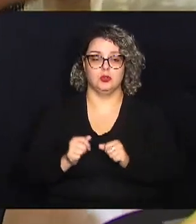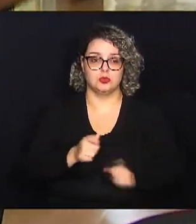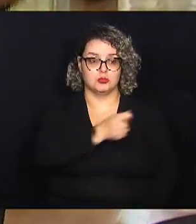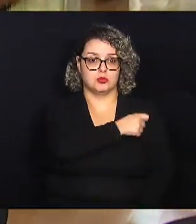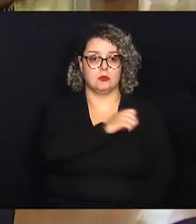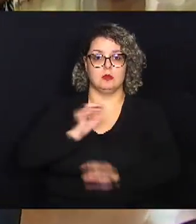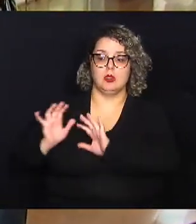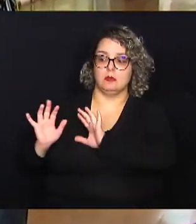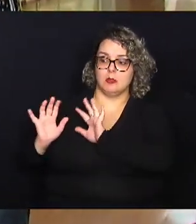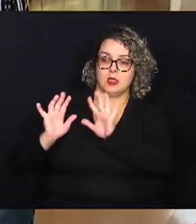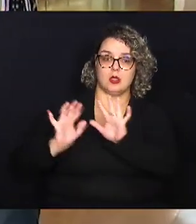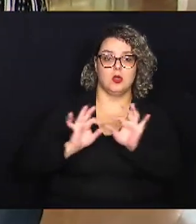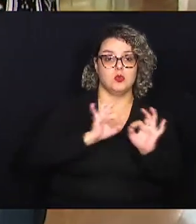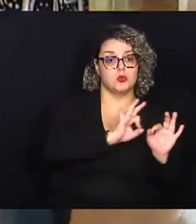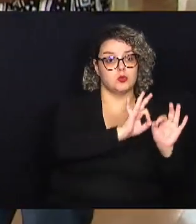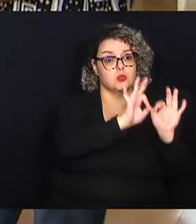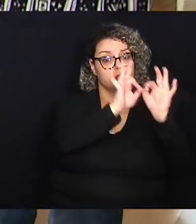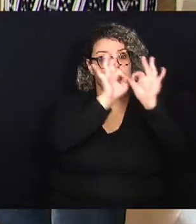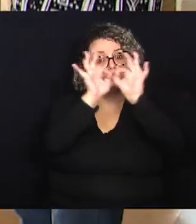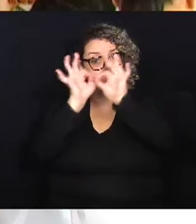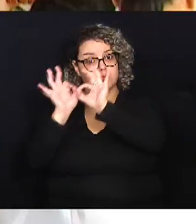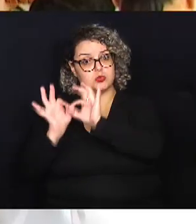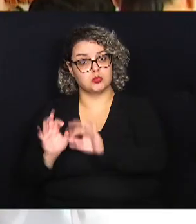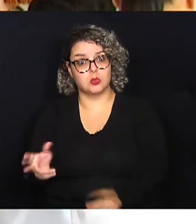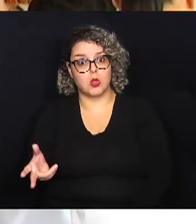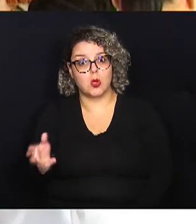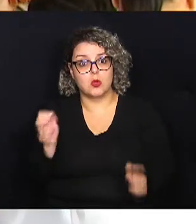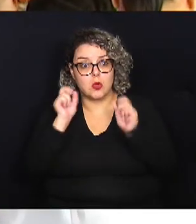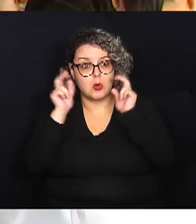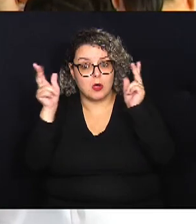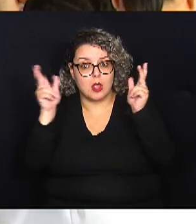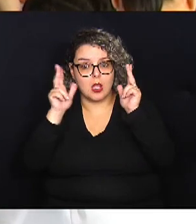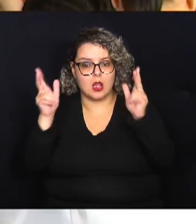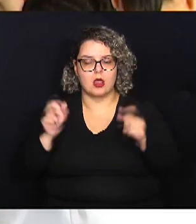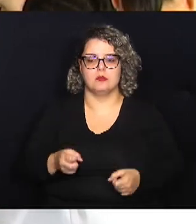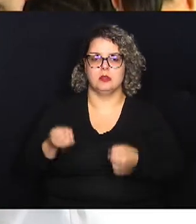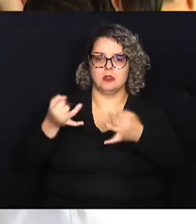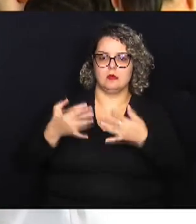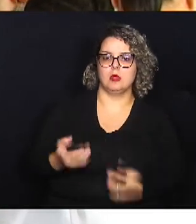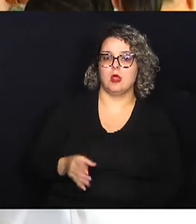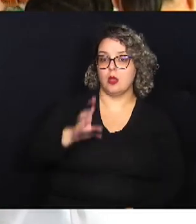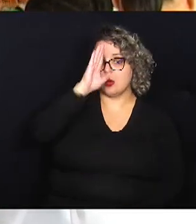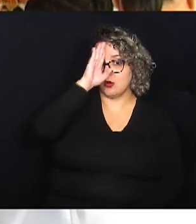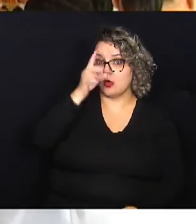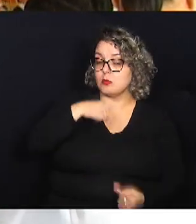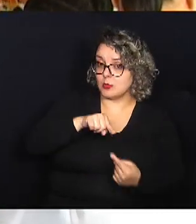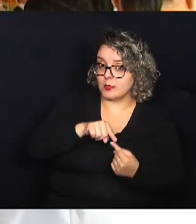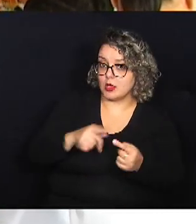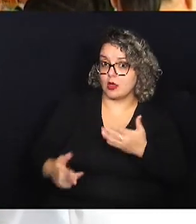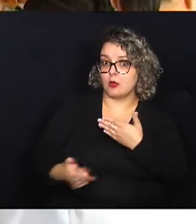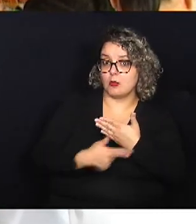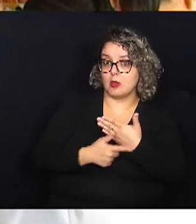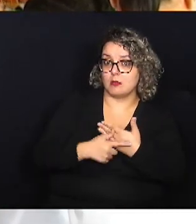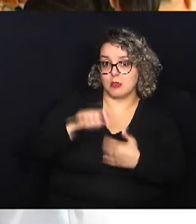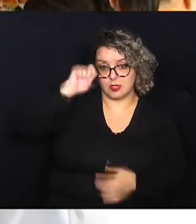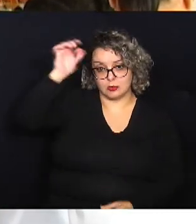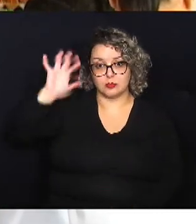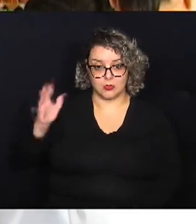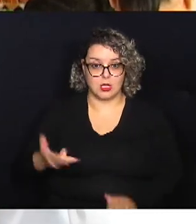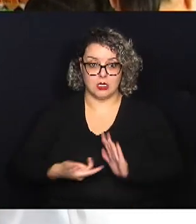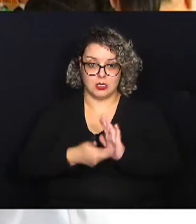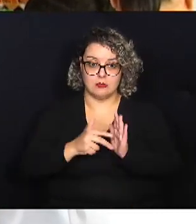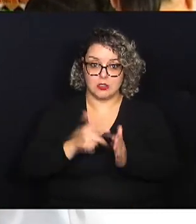acompanham atentos às explicações. Eu acho que o principal objetivo é a gente ressignificar o papel da África. A gente tem